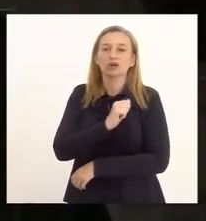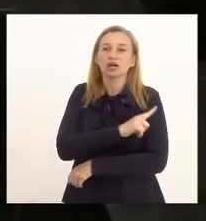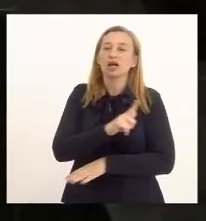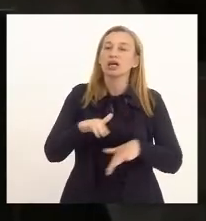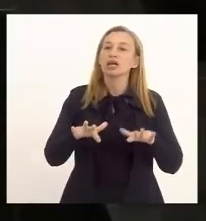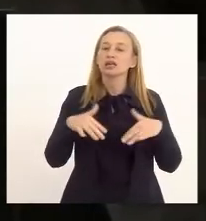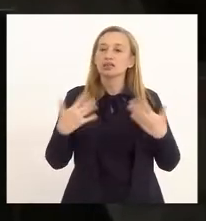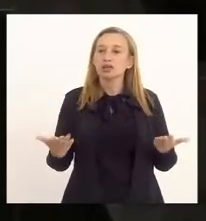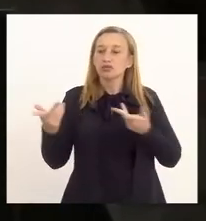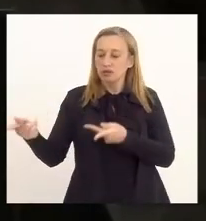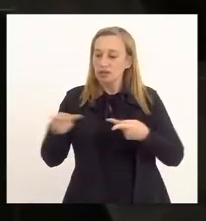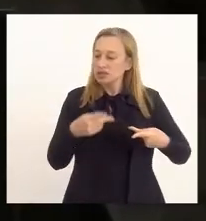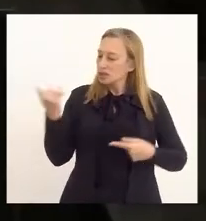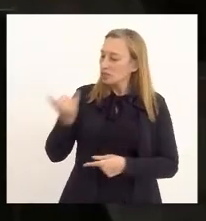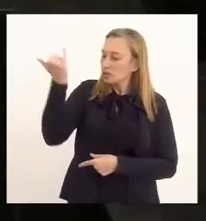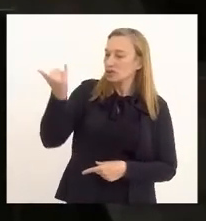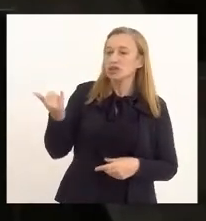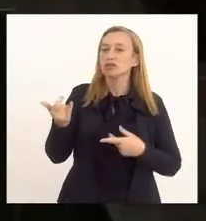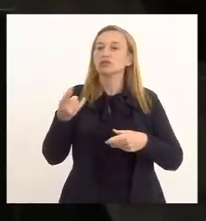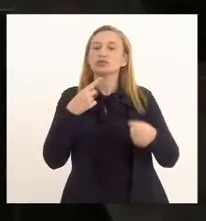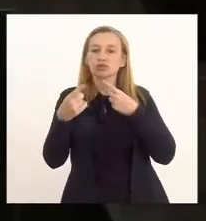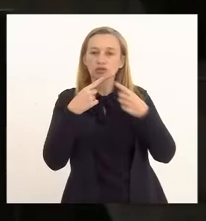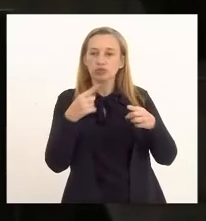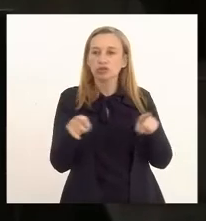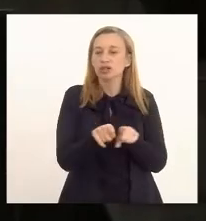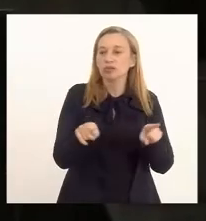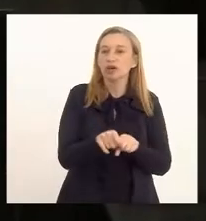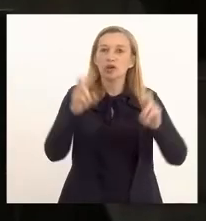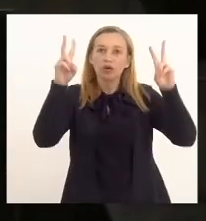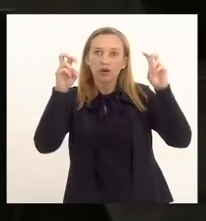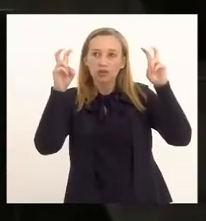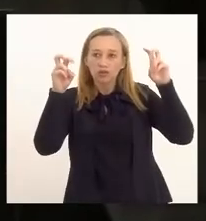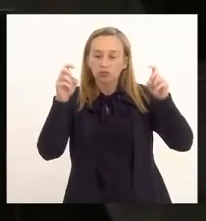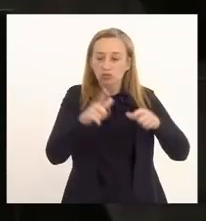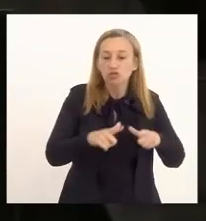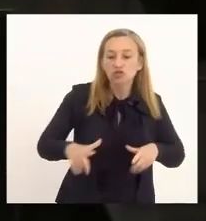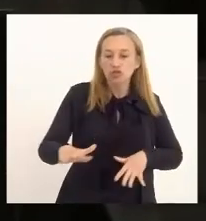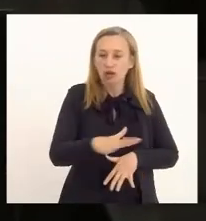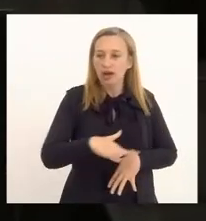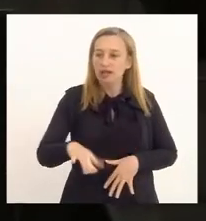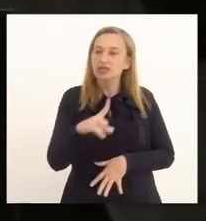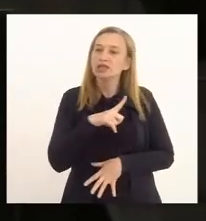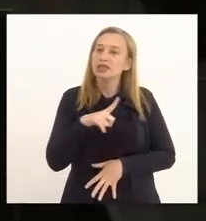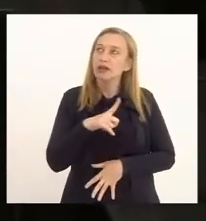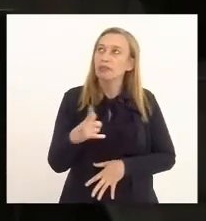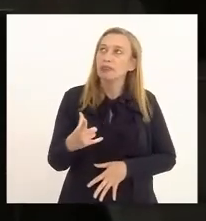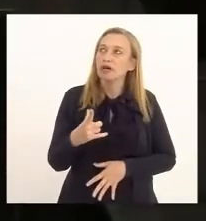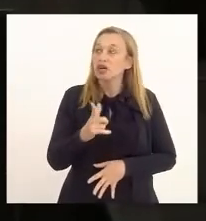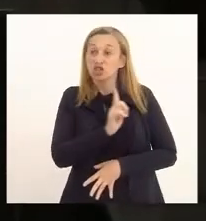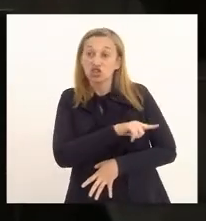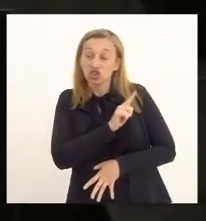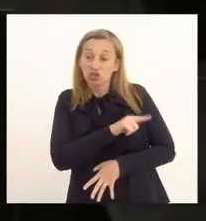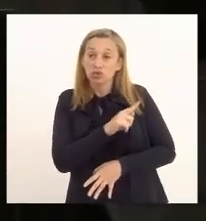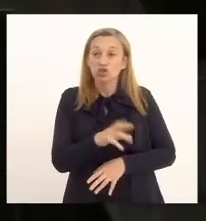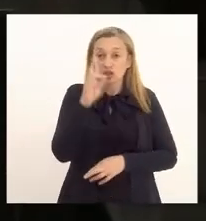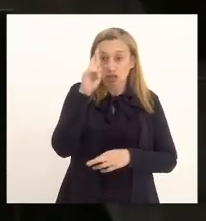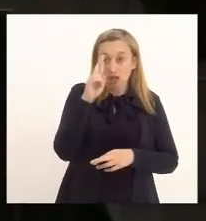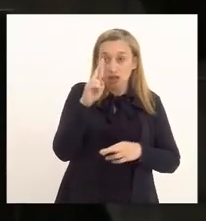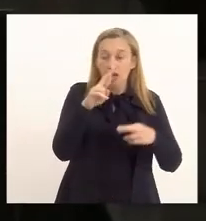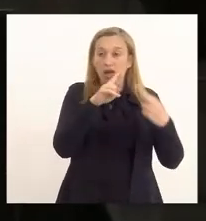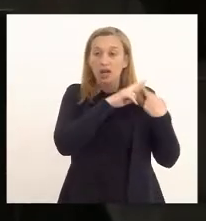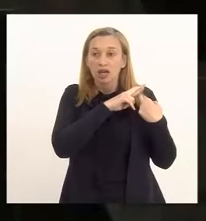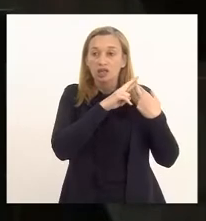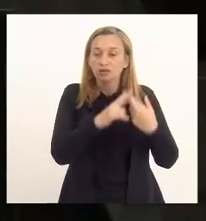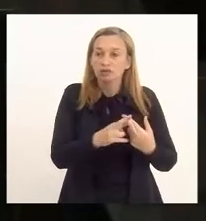visita muito importante. Discutimos também questões de pessoal, como, por exemplo, a situação de setores que têm gestores responsáveis por